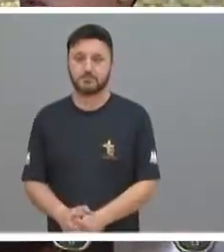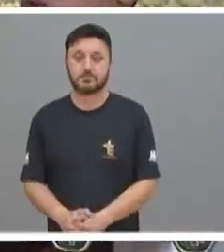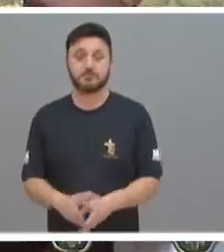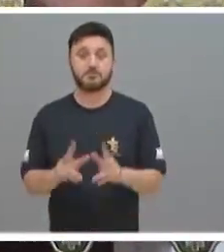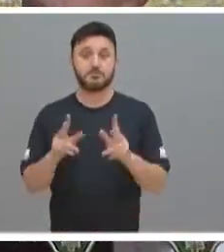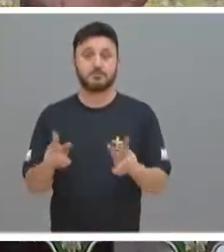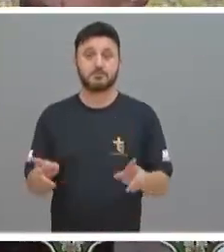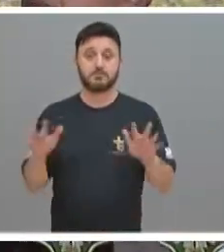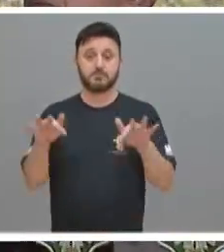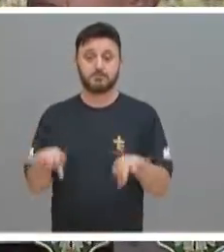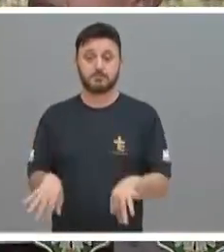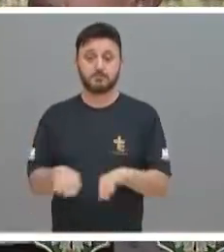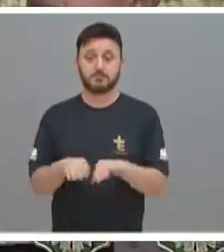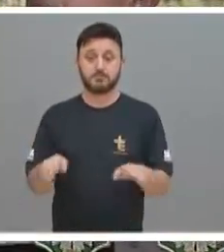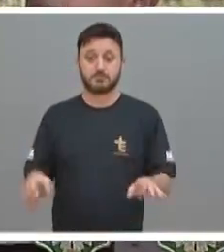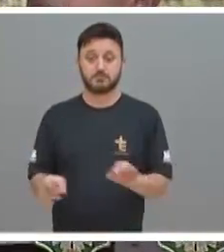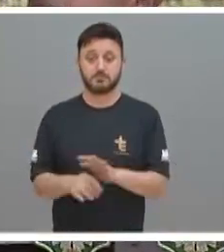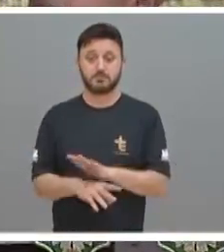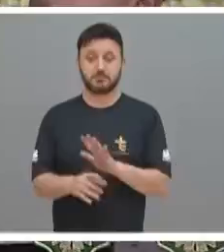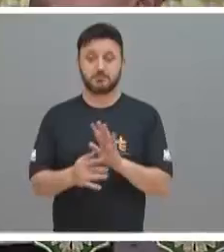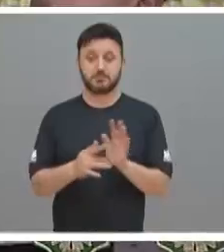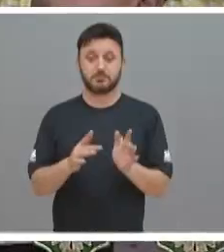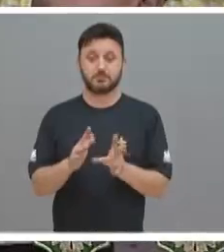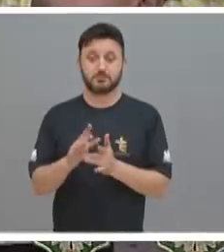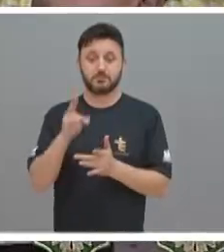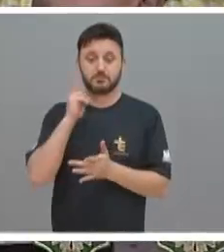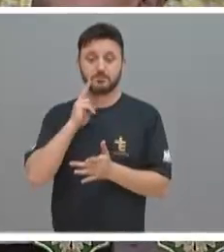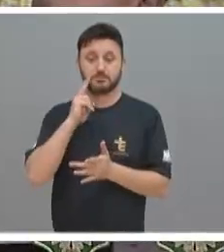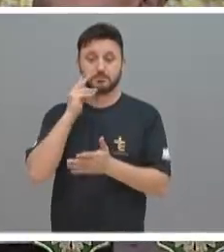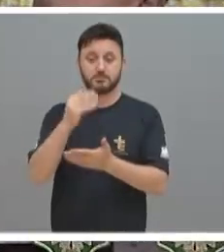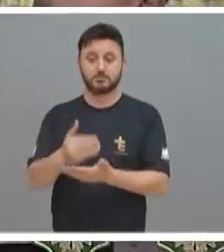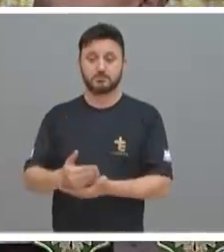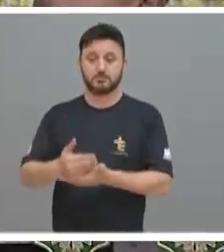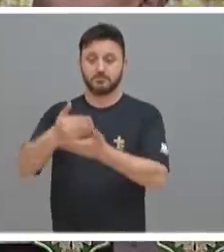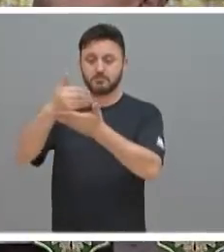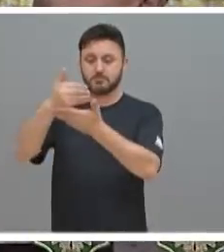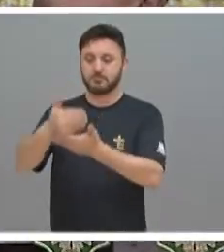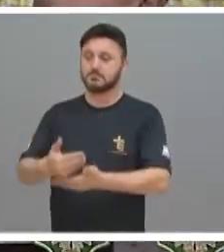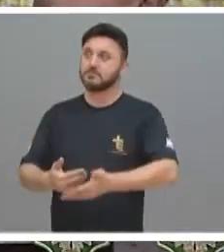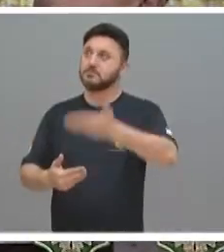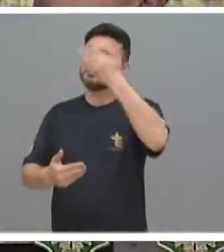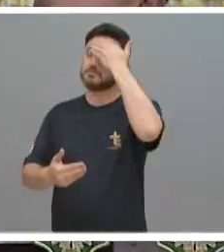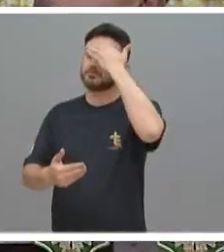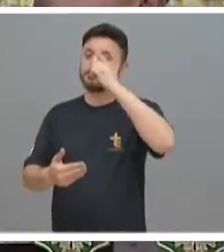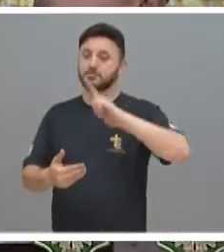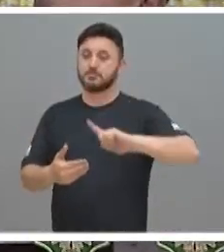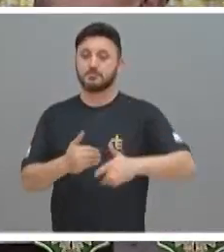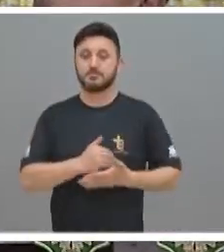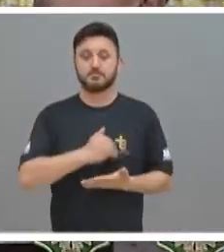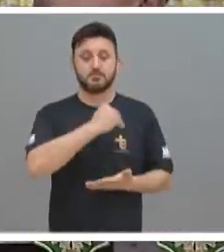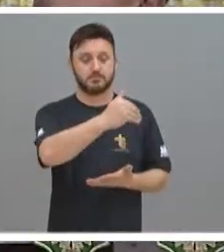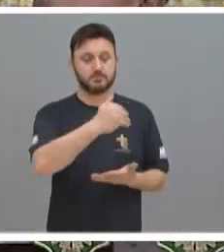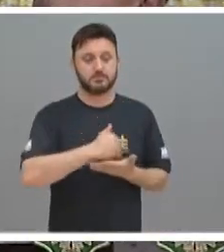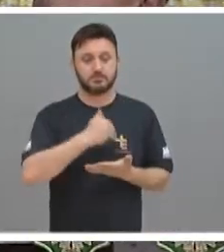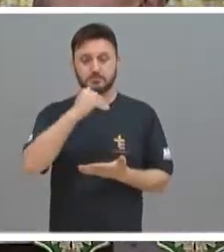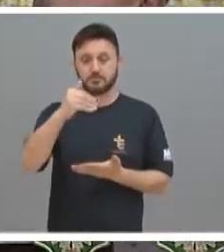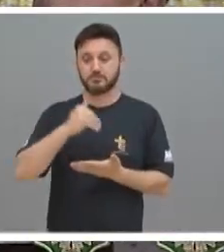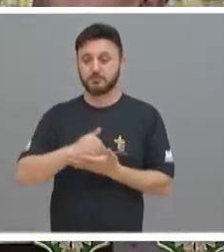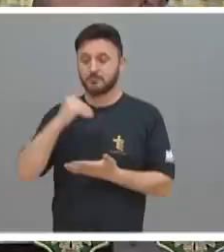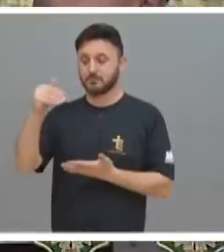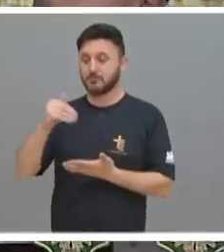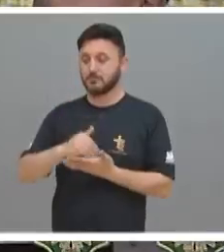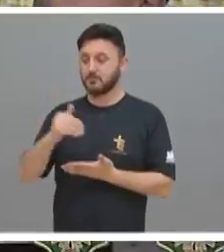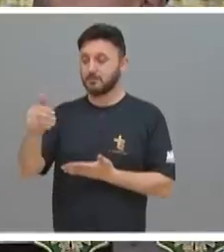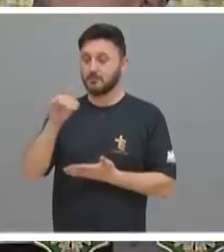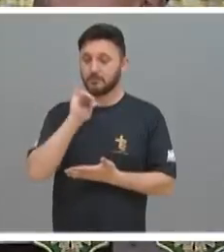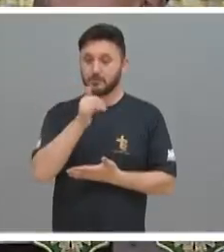Do mesmo modo, ao fim da ceia, Ele tomou o cálice em suas mãos, deu graças novamente e o deu a